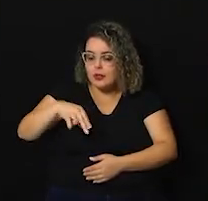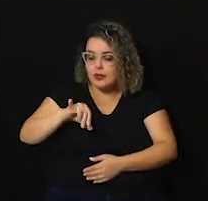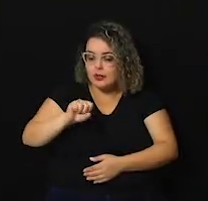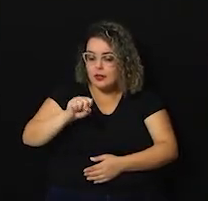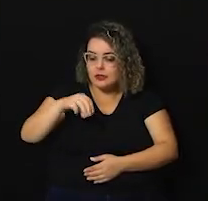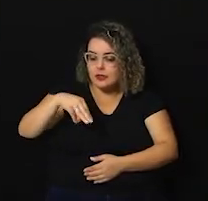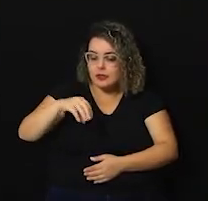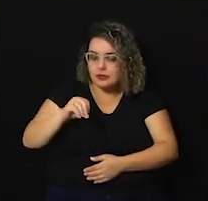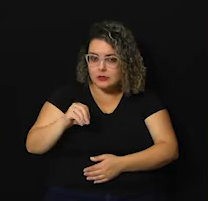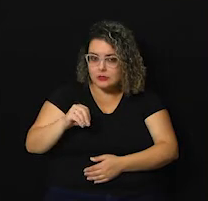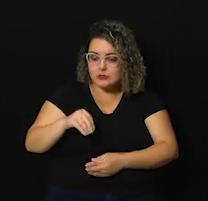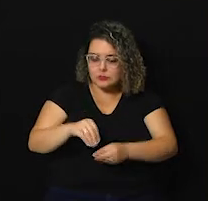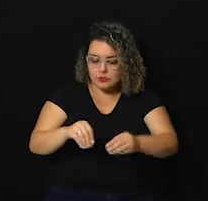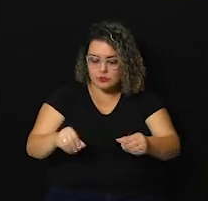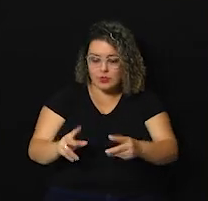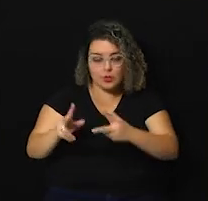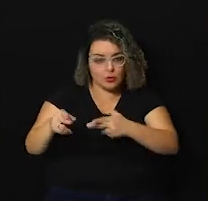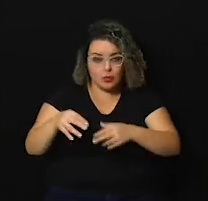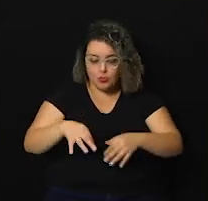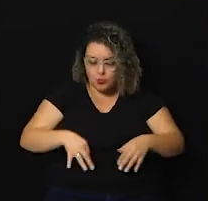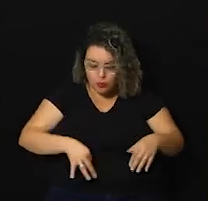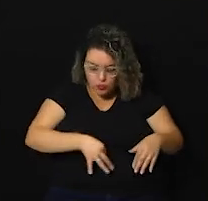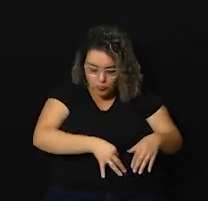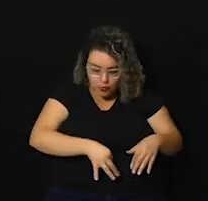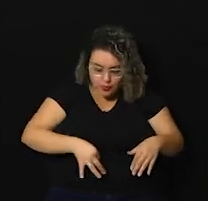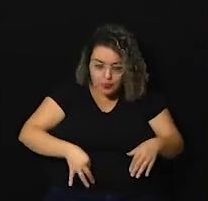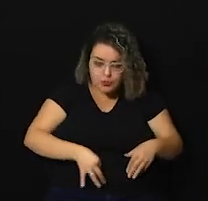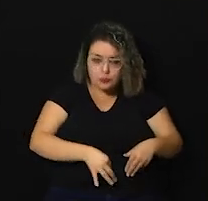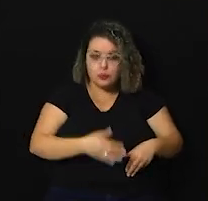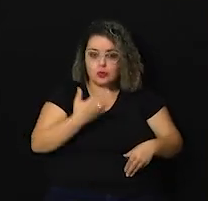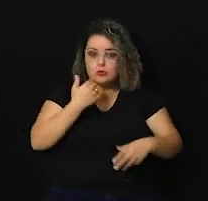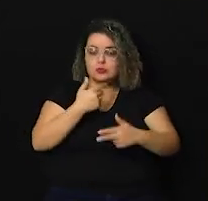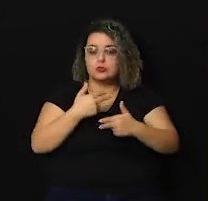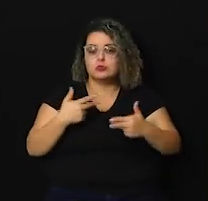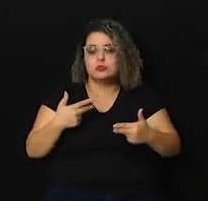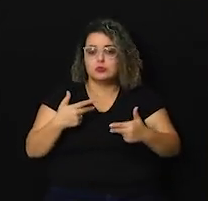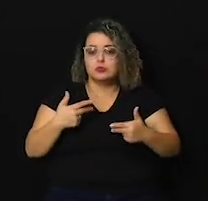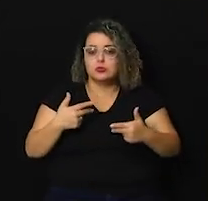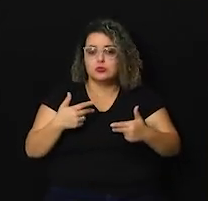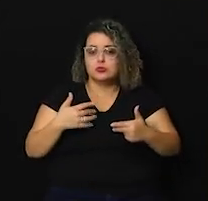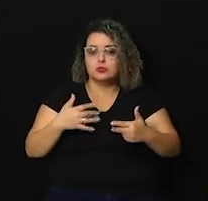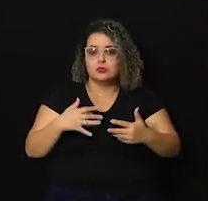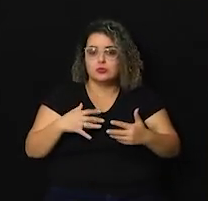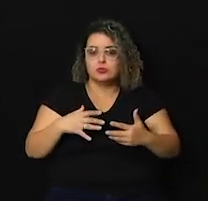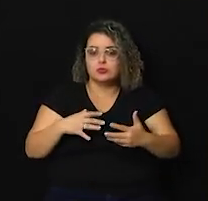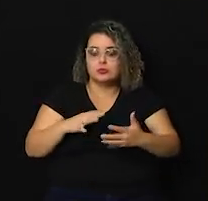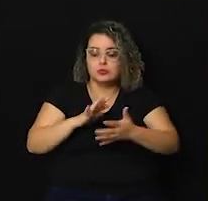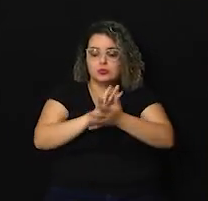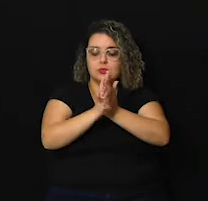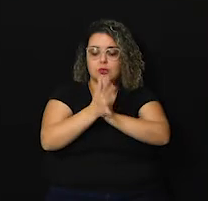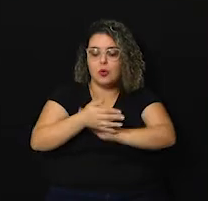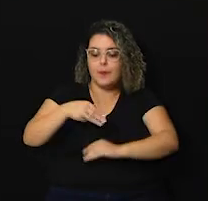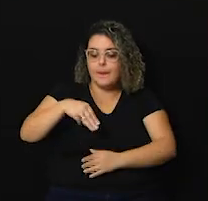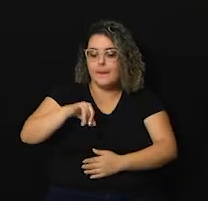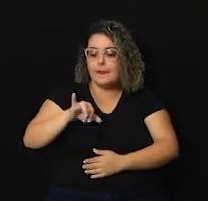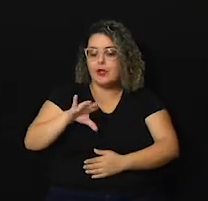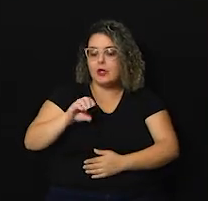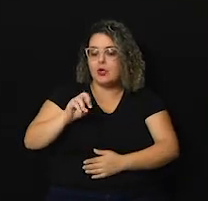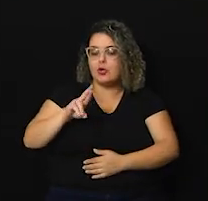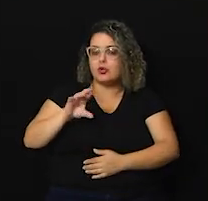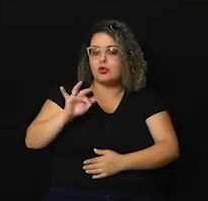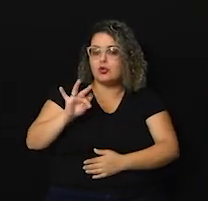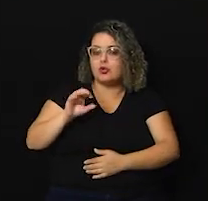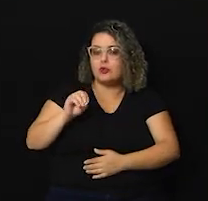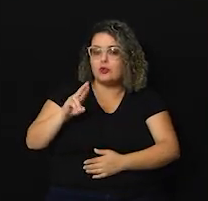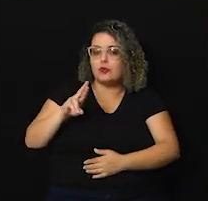É como o nosso intestino também. A nossa comida atualmente ela está destruindo a nossa microflora, causando o que a